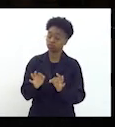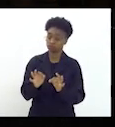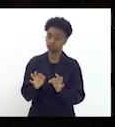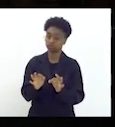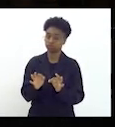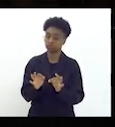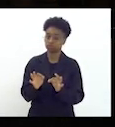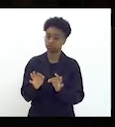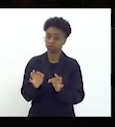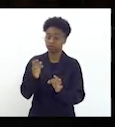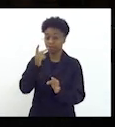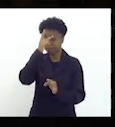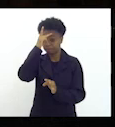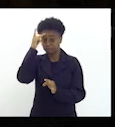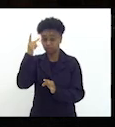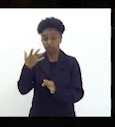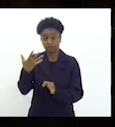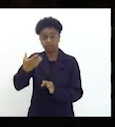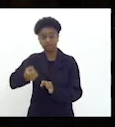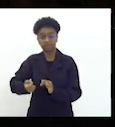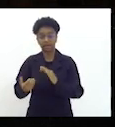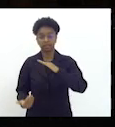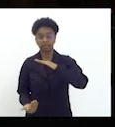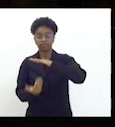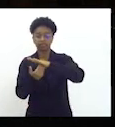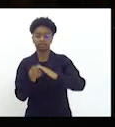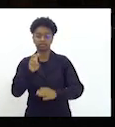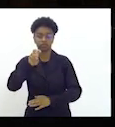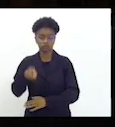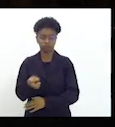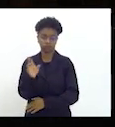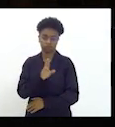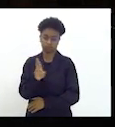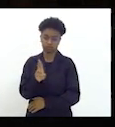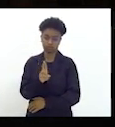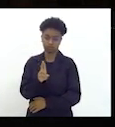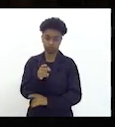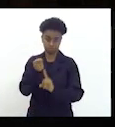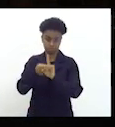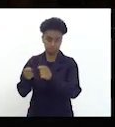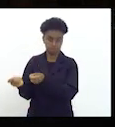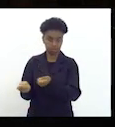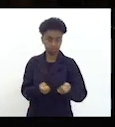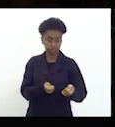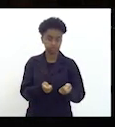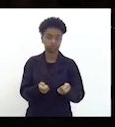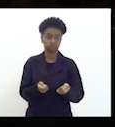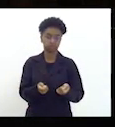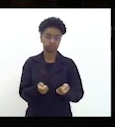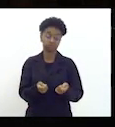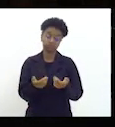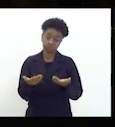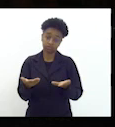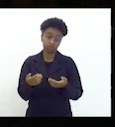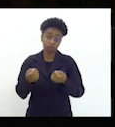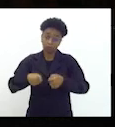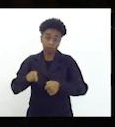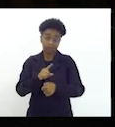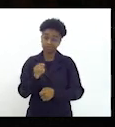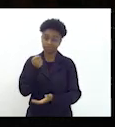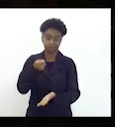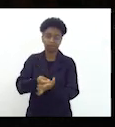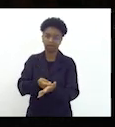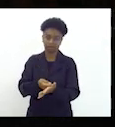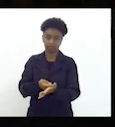o cidadão que ganha até r$ 5000 por mês seja isento